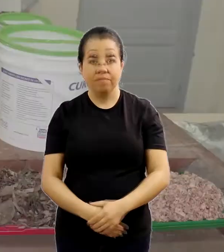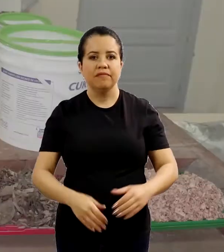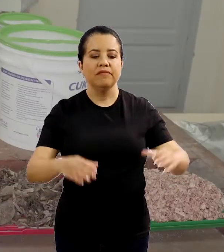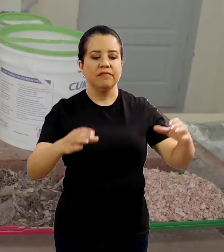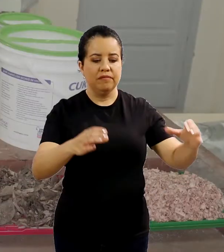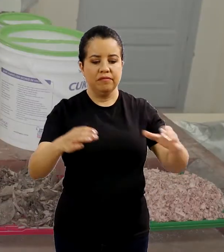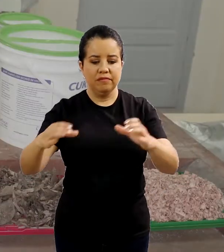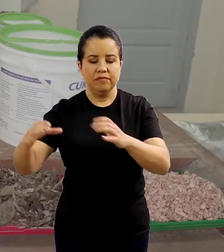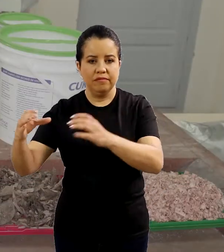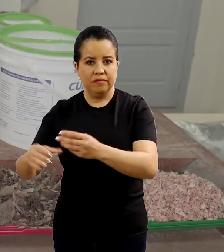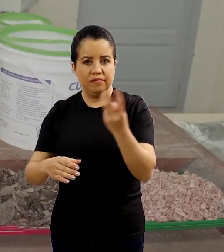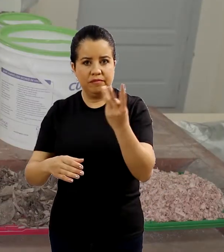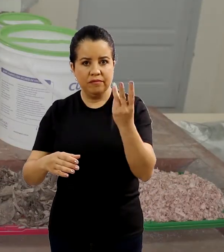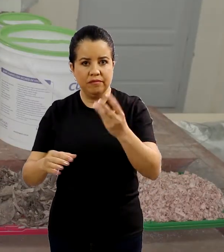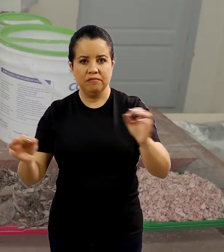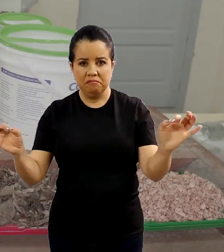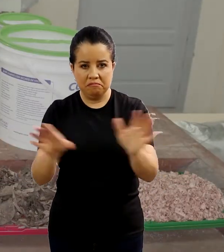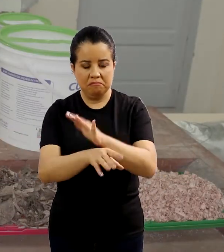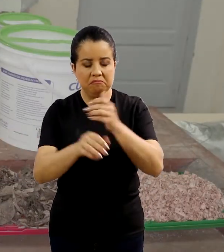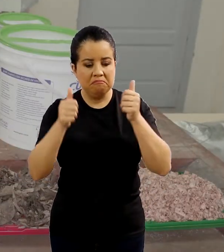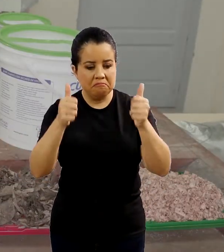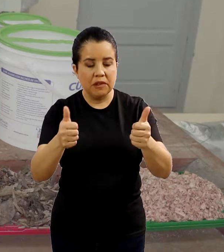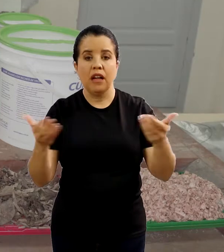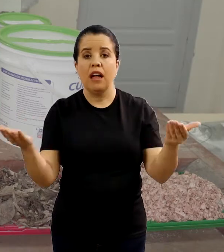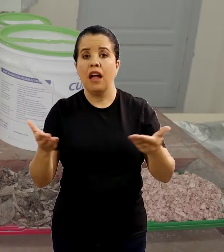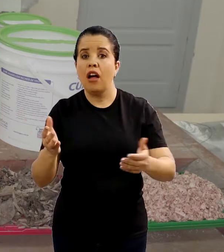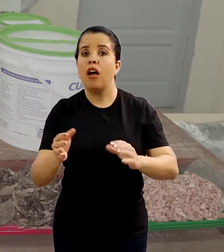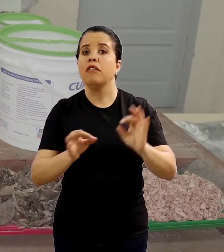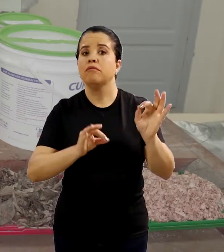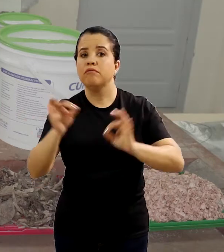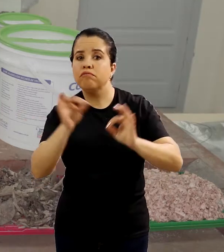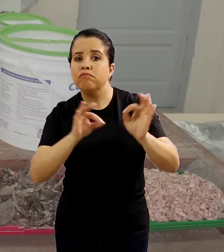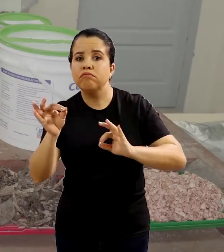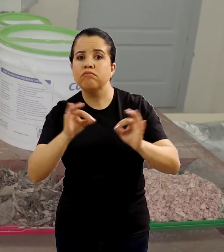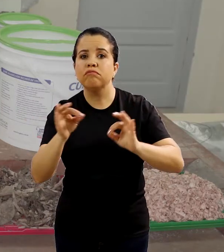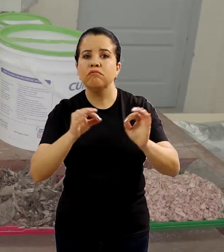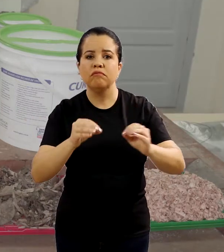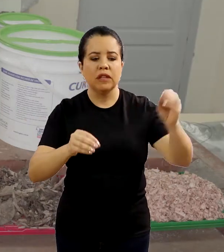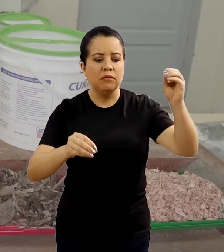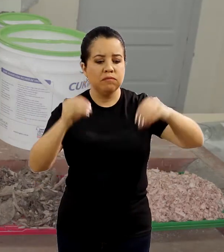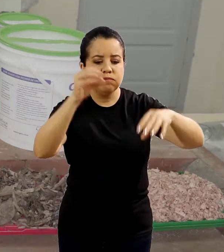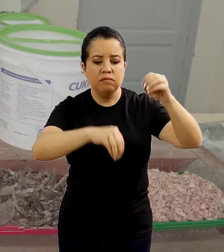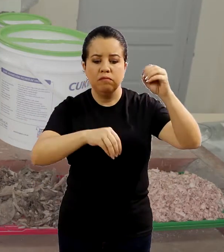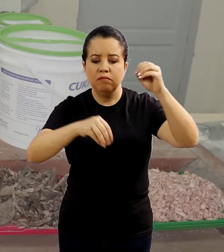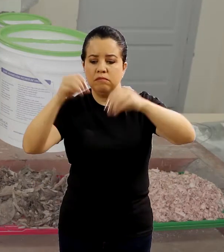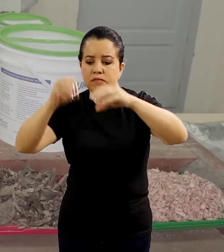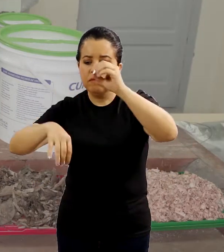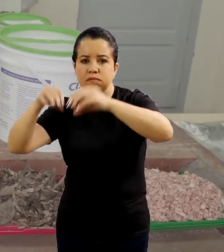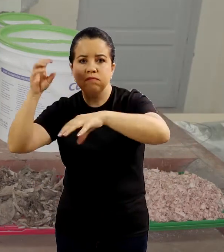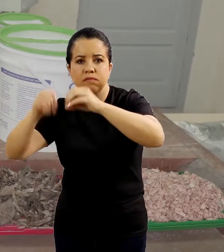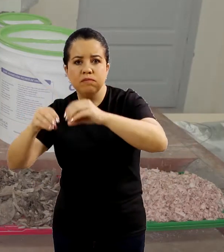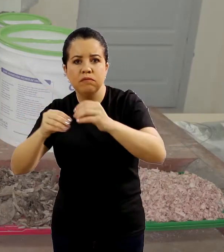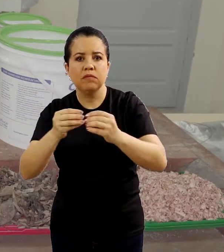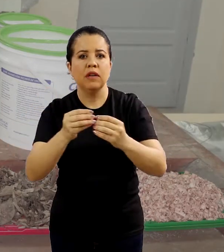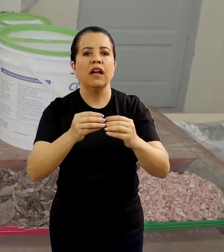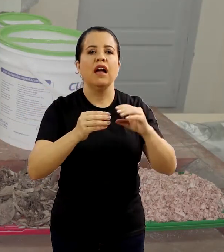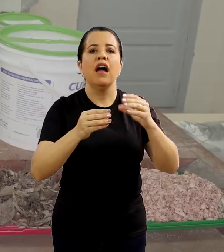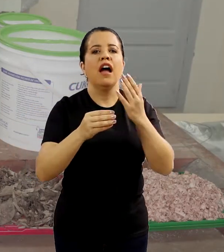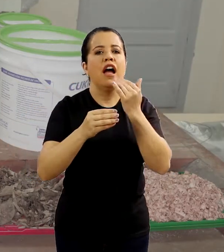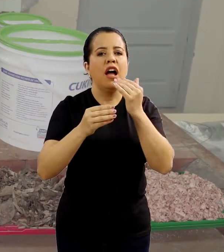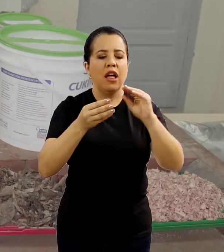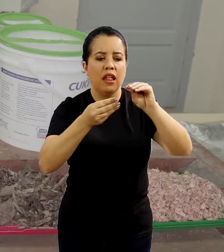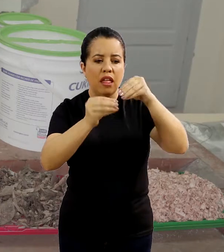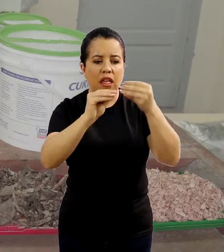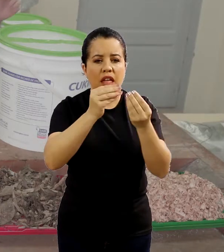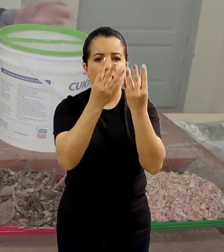Com as caixas já prontas, a gente vai iniciar o processo para a gente condicionar o ambiente para as minhocas realizarem a decomposição